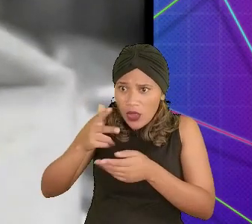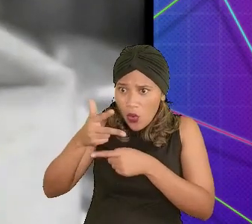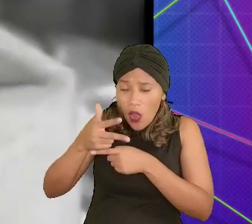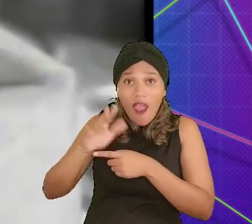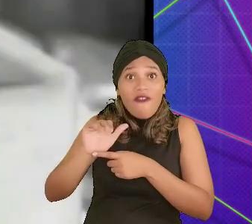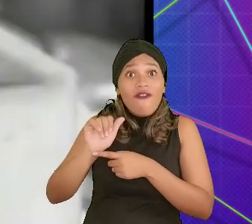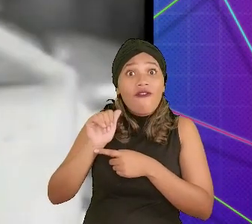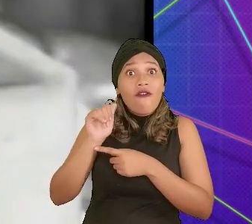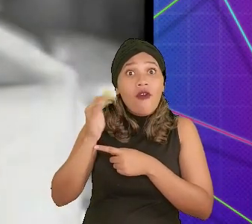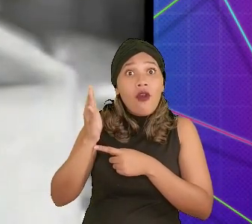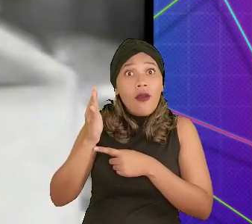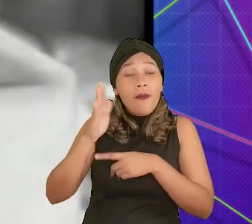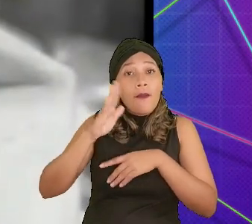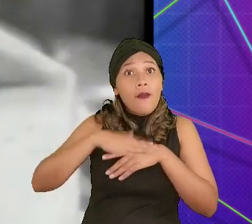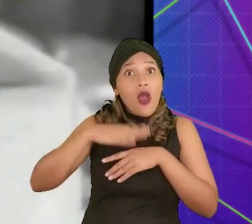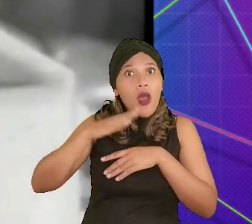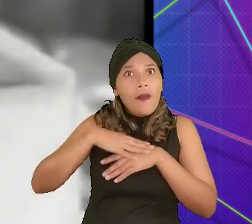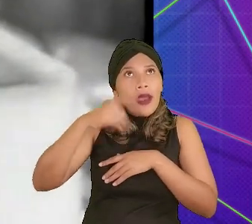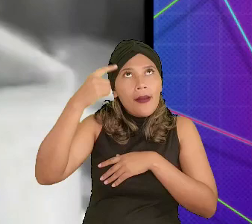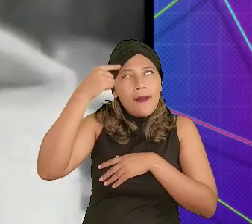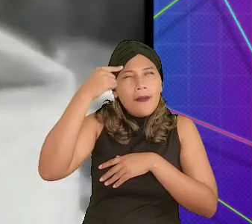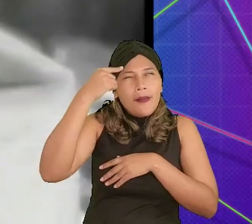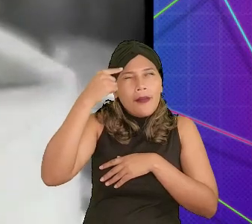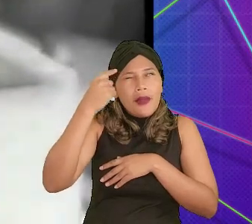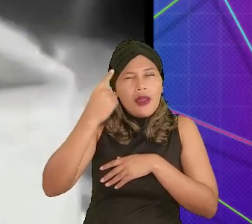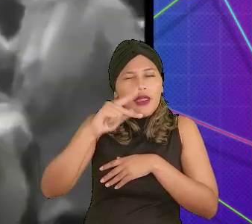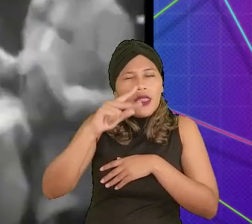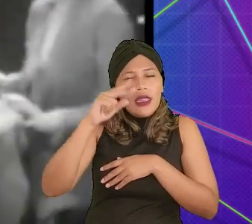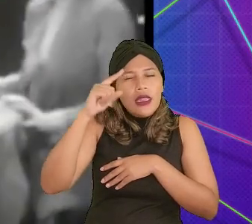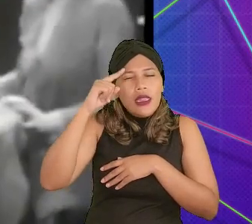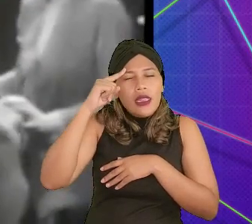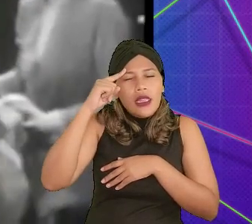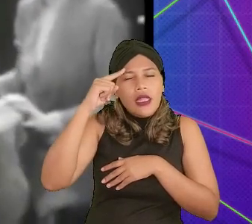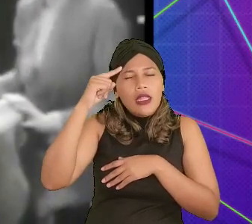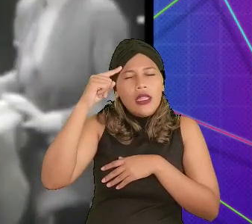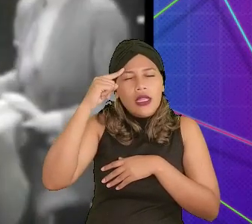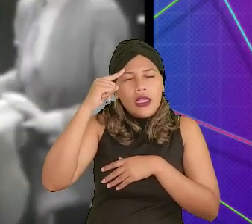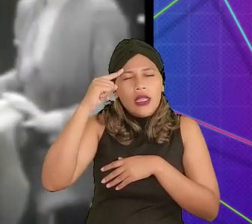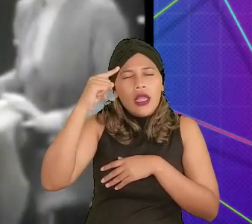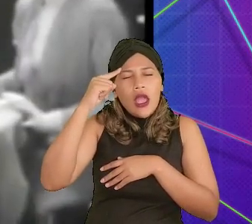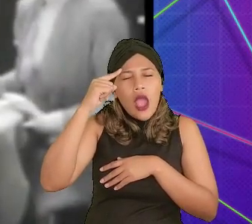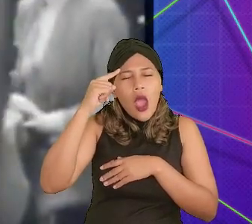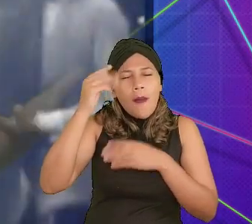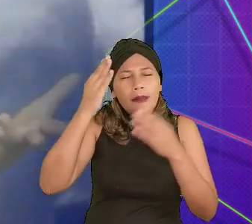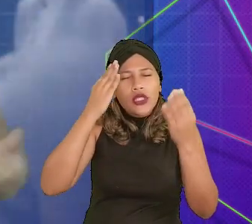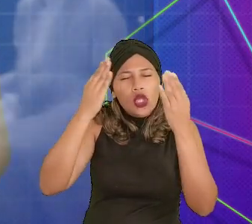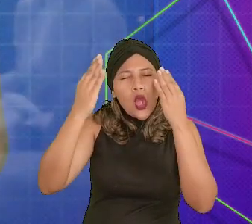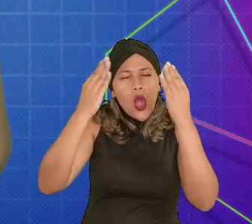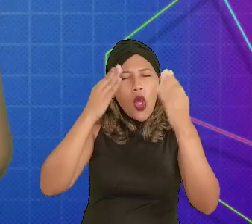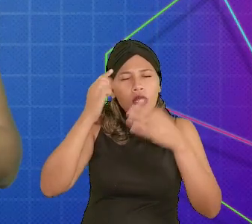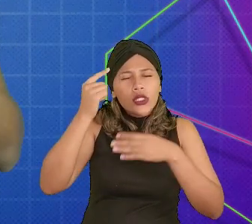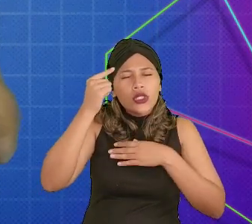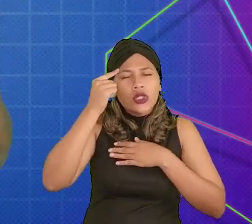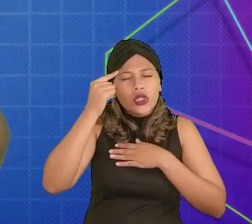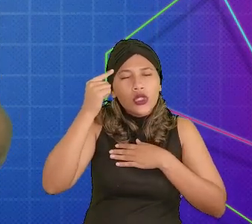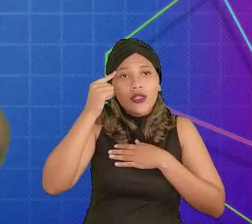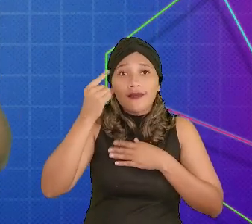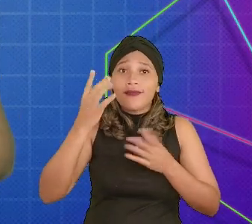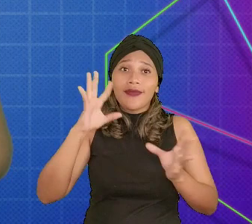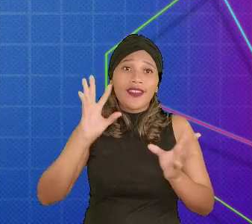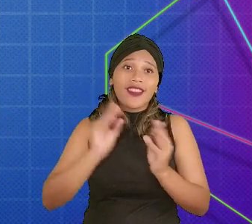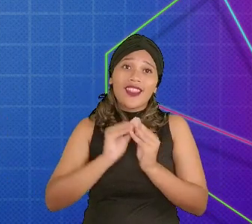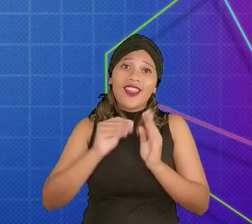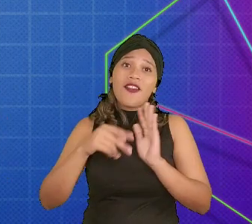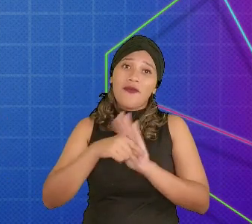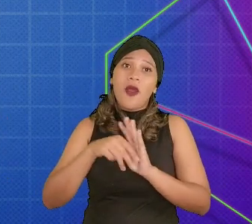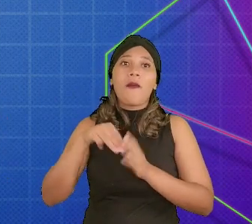dela. Pois essa voz vem da própria cabeça da personagem, sendo assim, um som psicológico, que é a definição